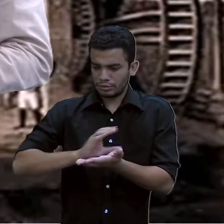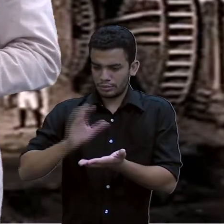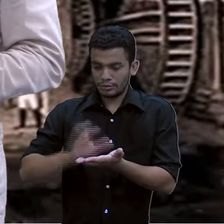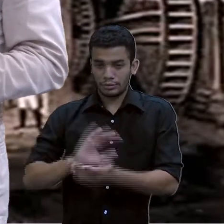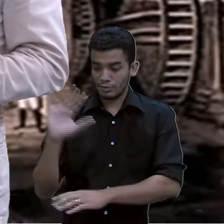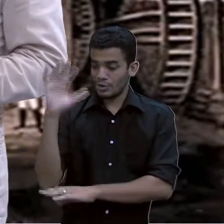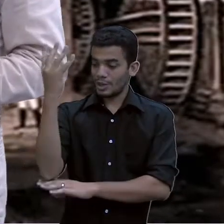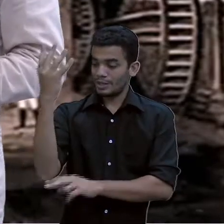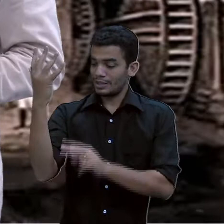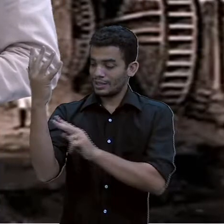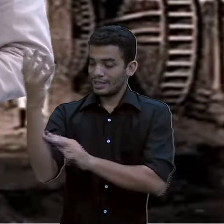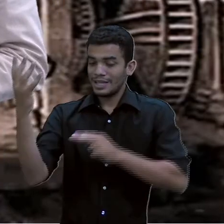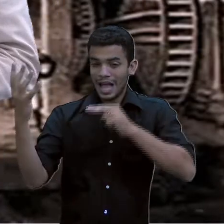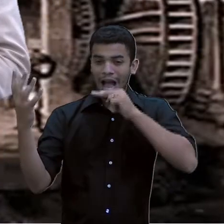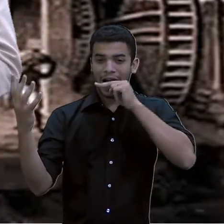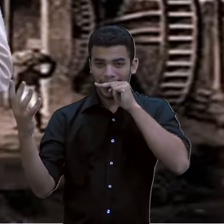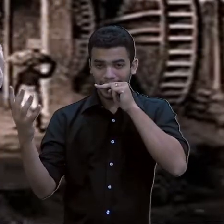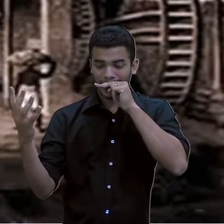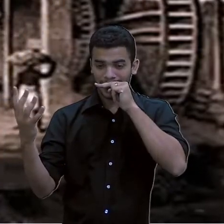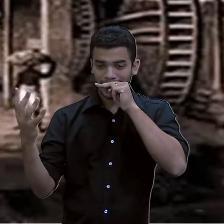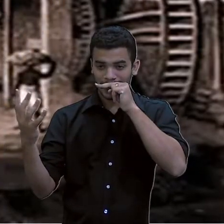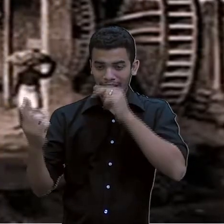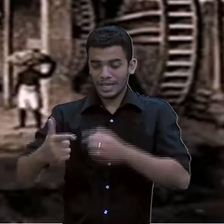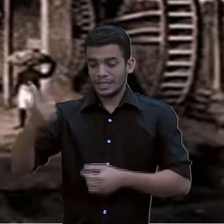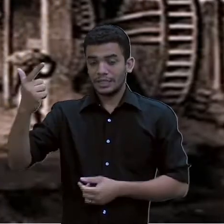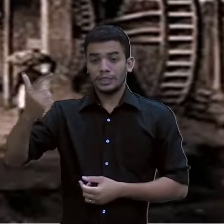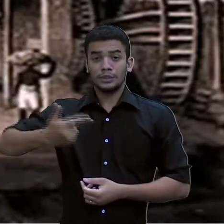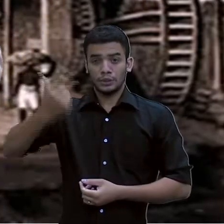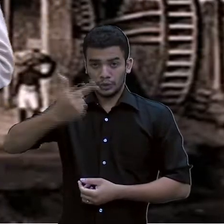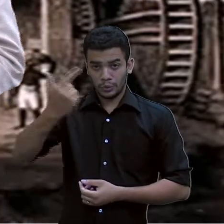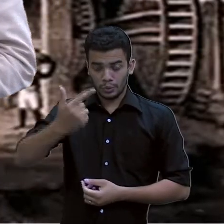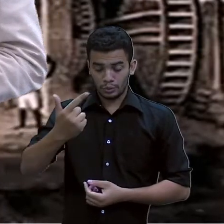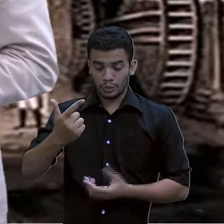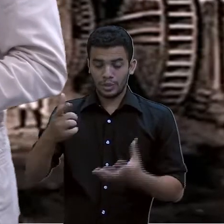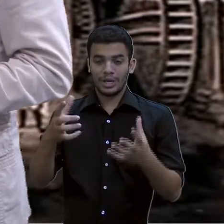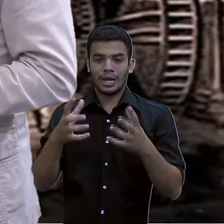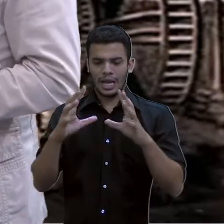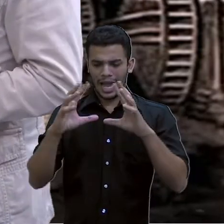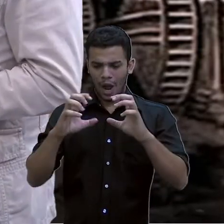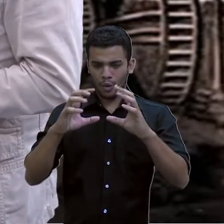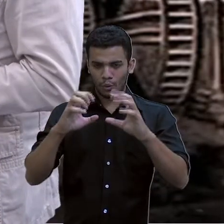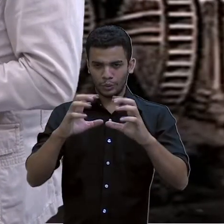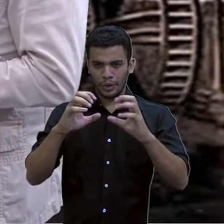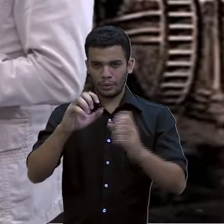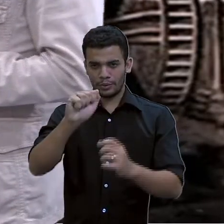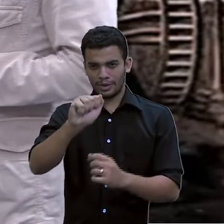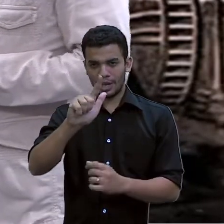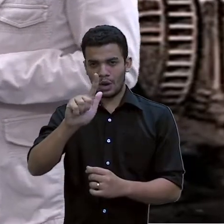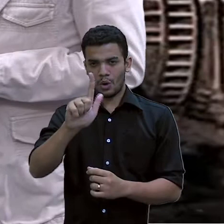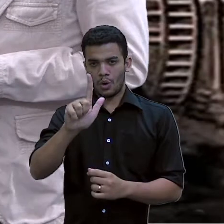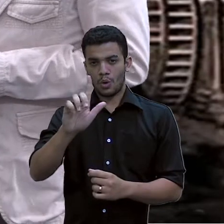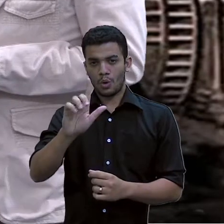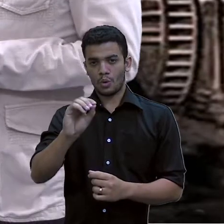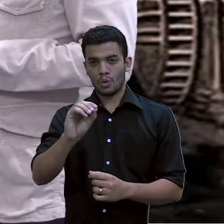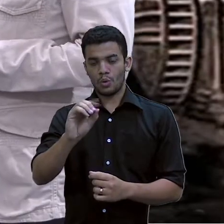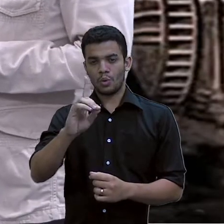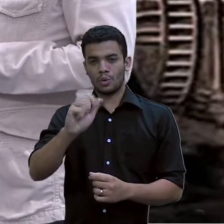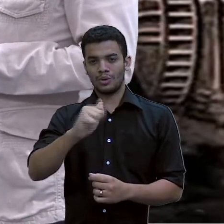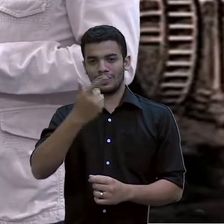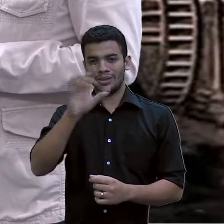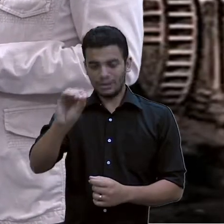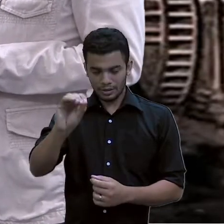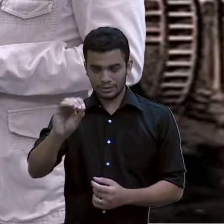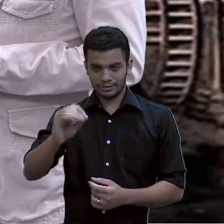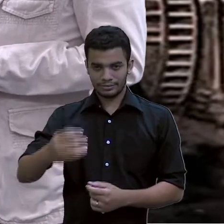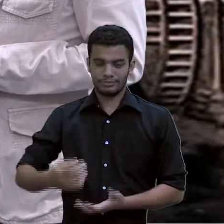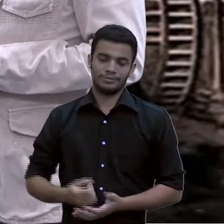depois a pecuária. A maior parte da mão de obra era africana e o objetivo era comercializar